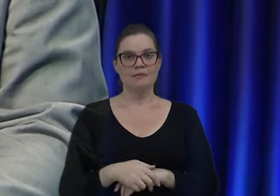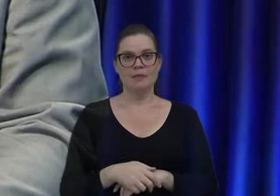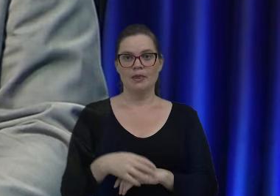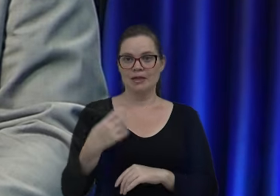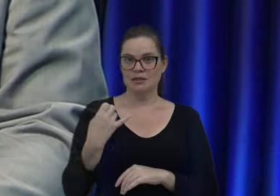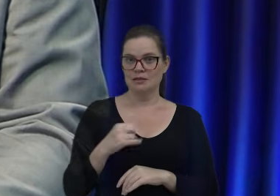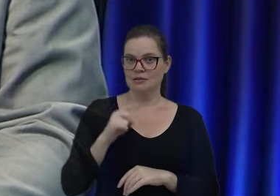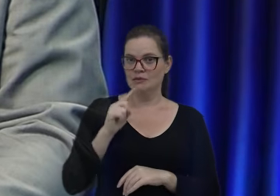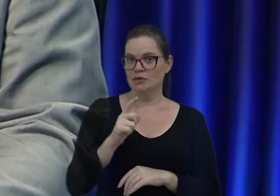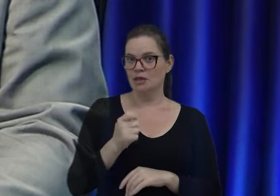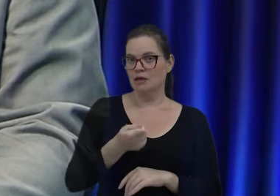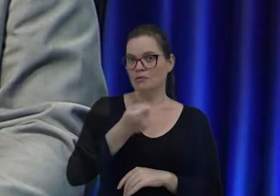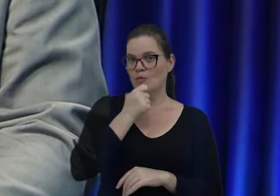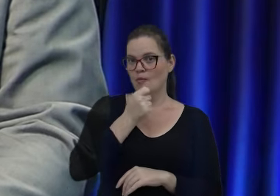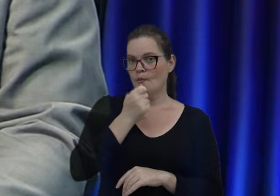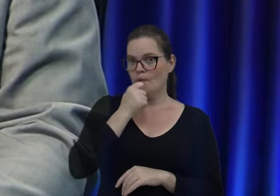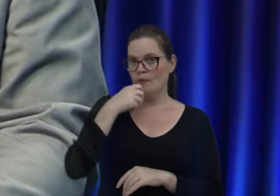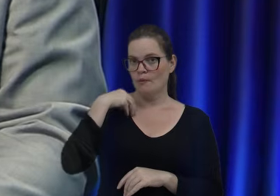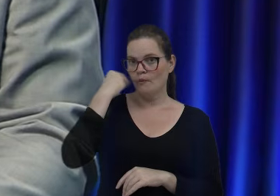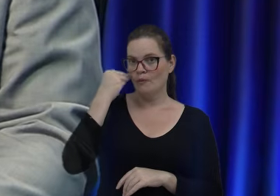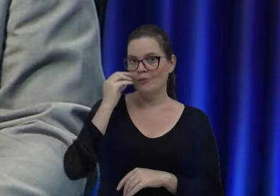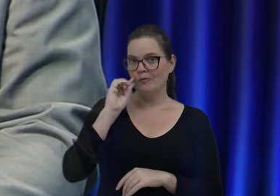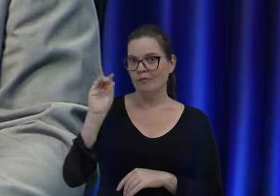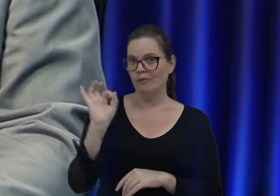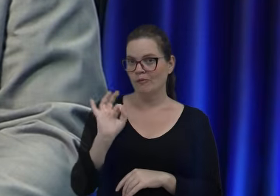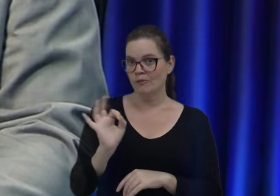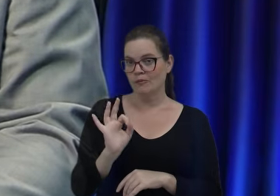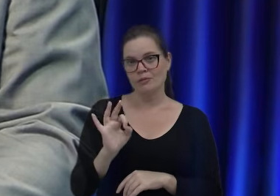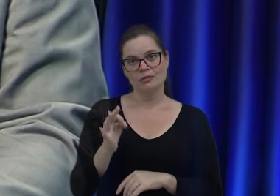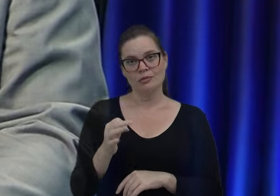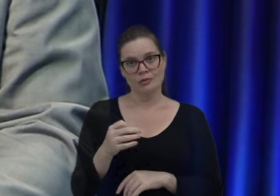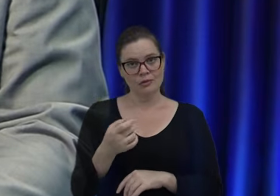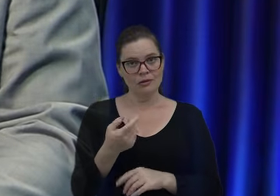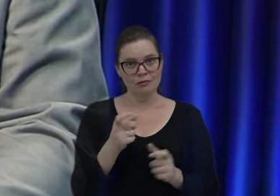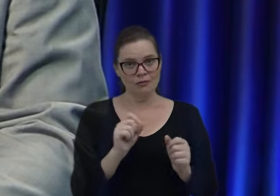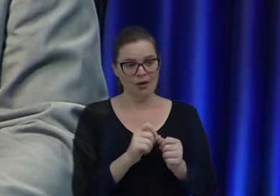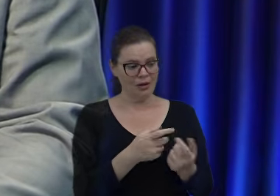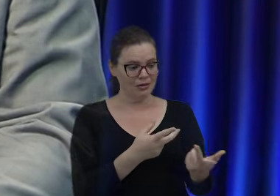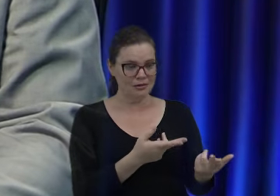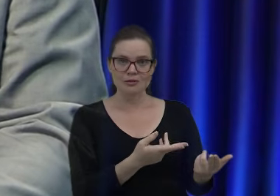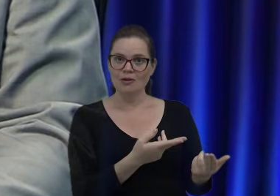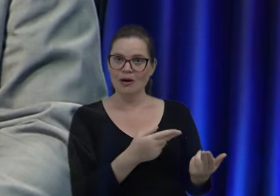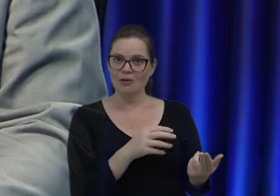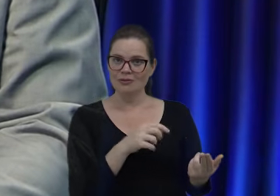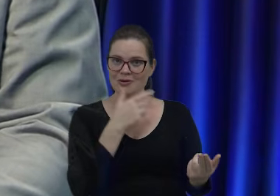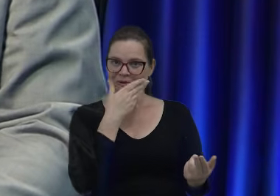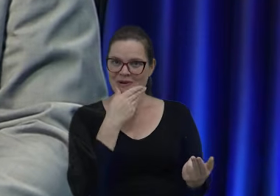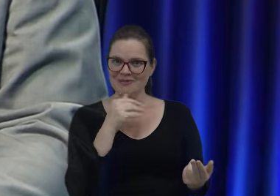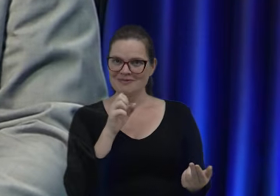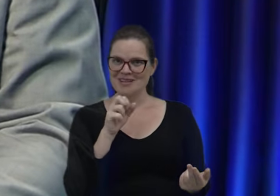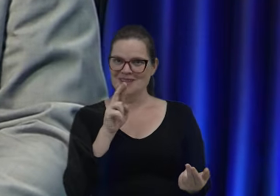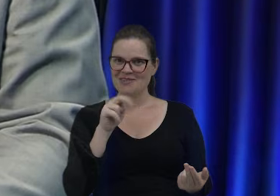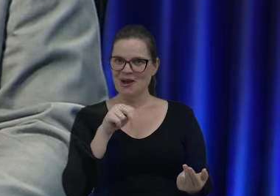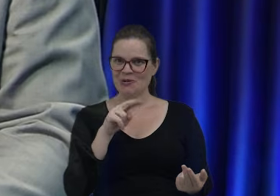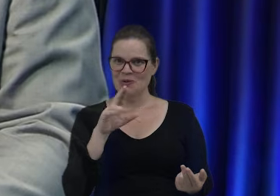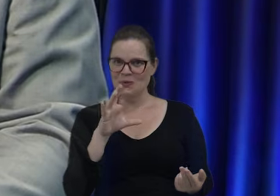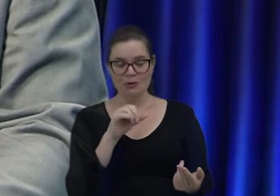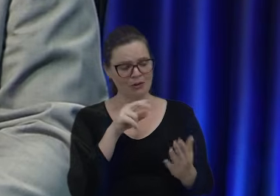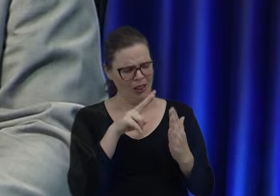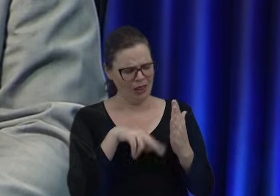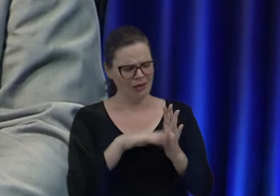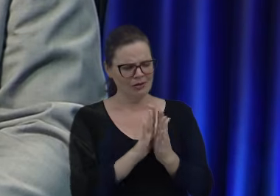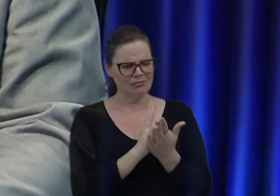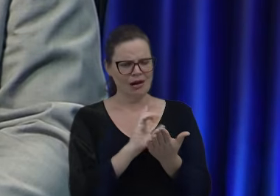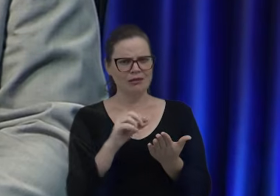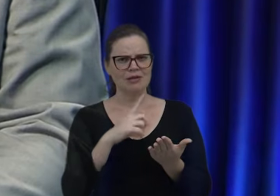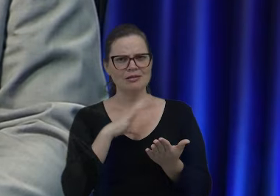tem uma experiência com Deus, faça como o eunuco. Leia a palavra, Deus vai contemplar o seu coração e